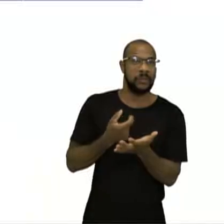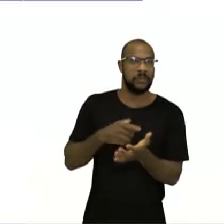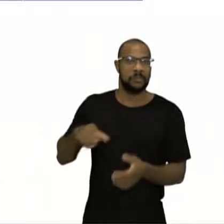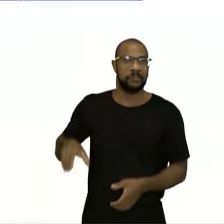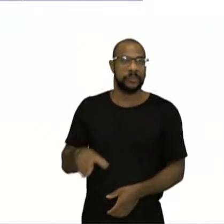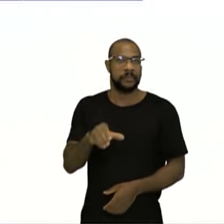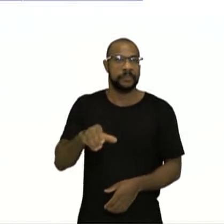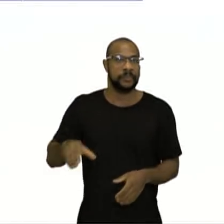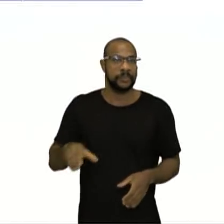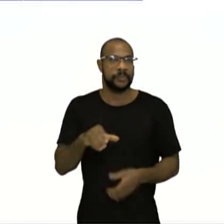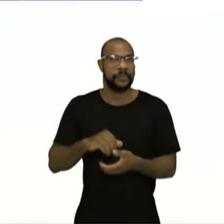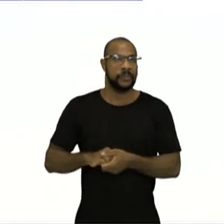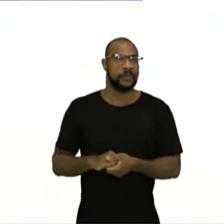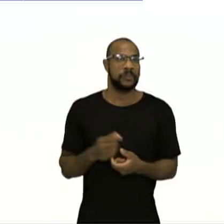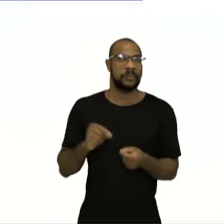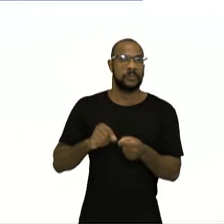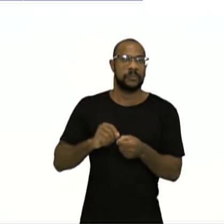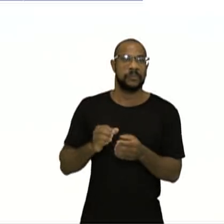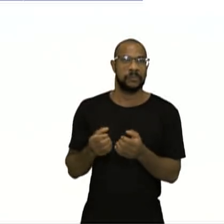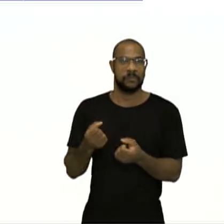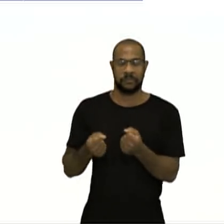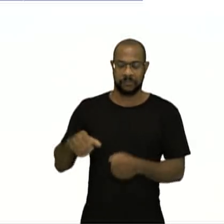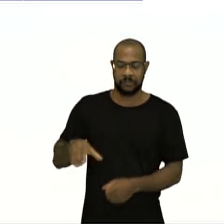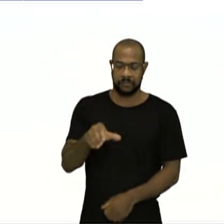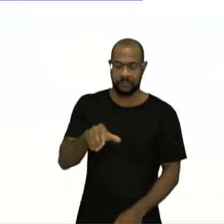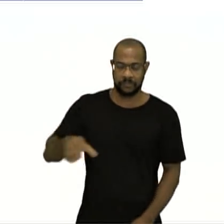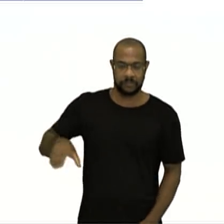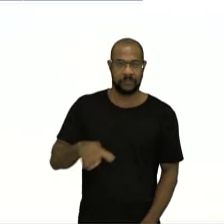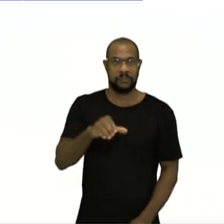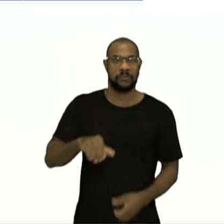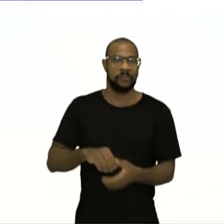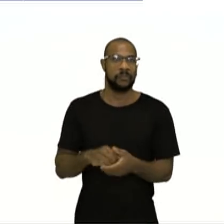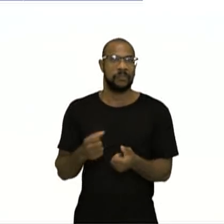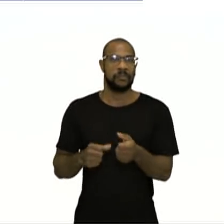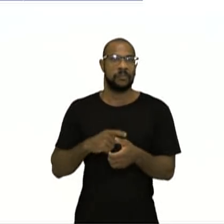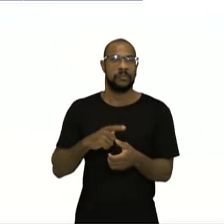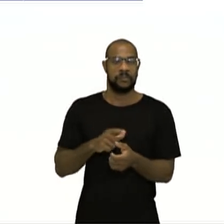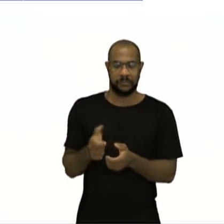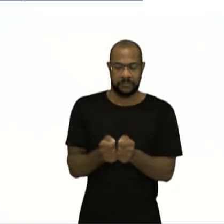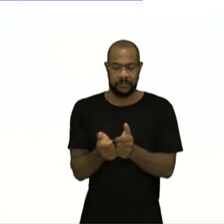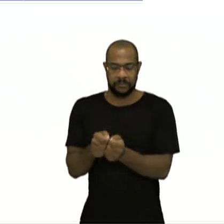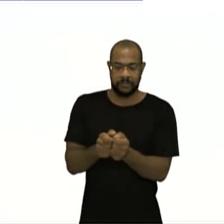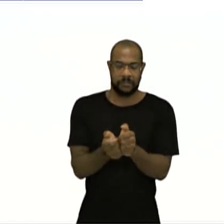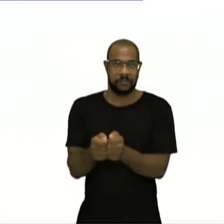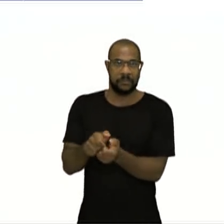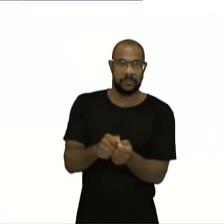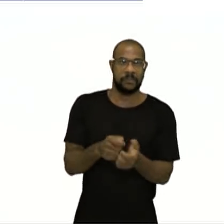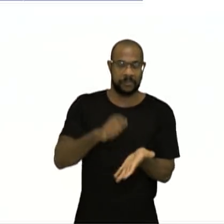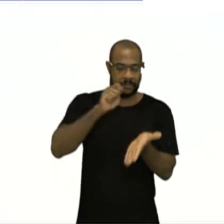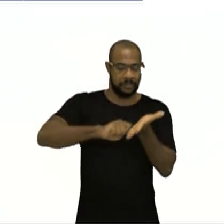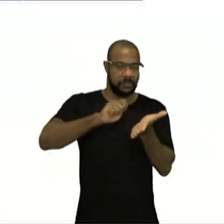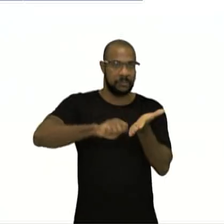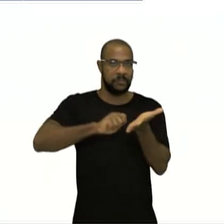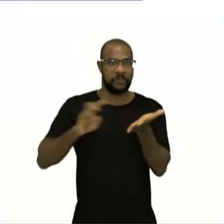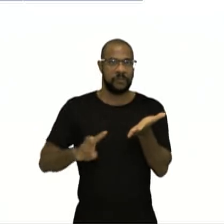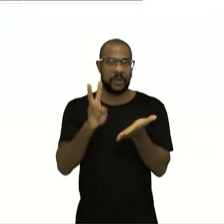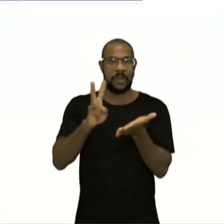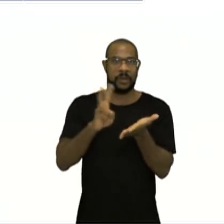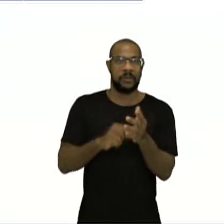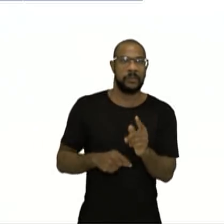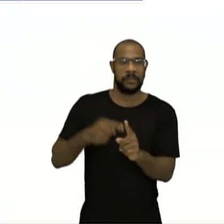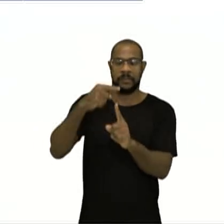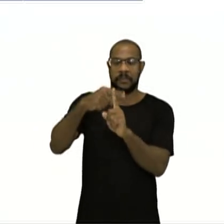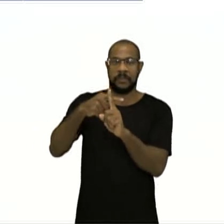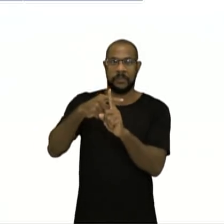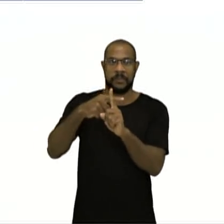anotou em um quadro os metros que o carrinho andava cada vez que ela acionava o controle. Ela escreveu valores positivos